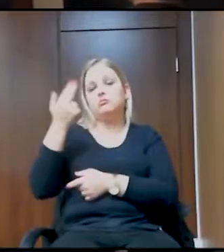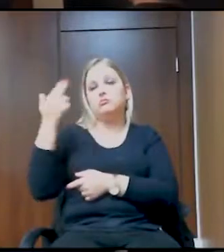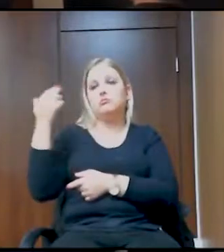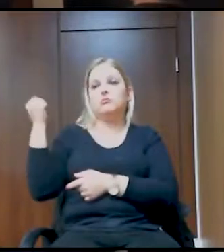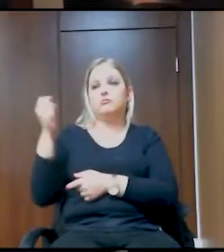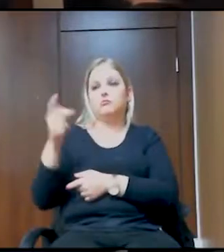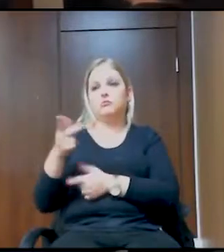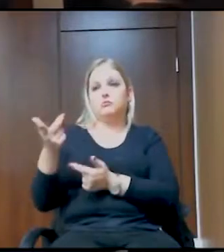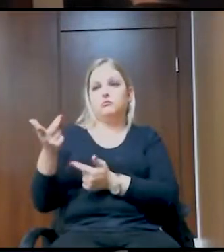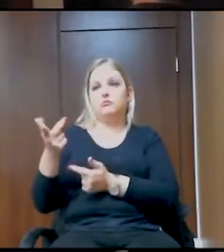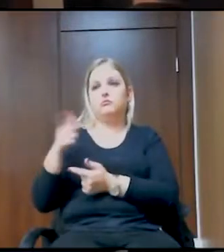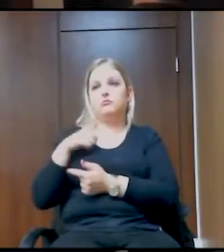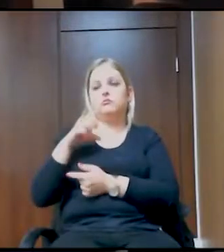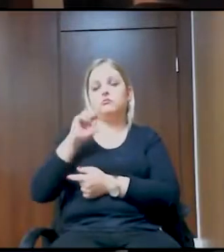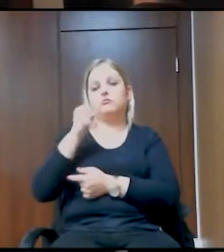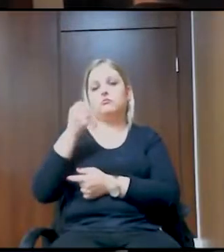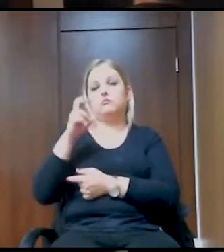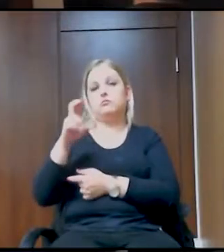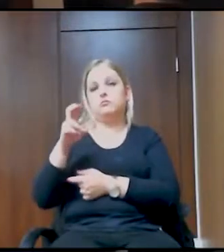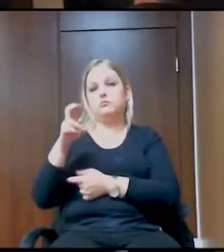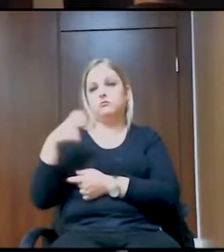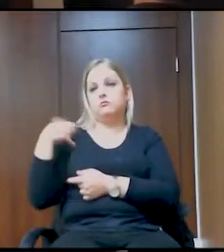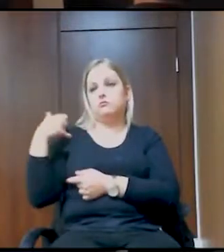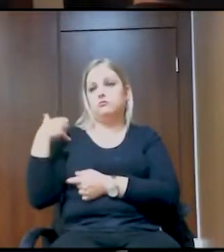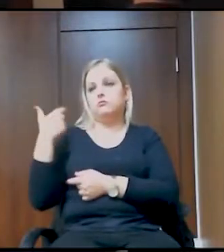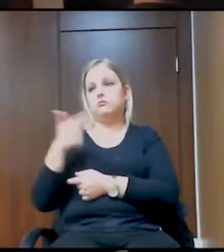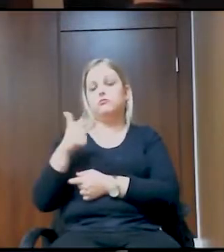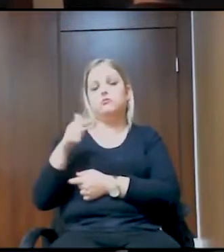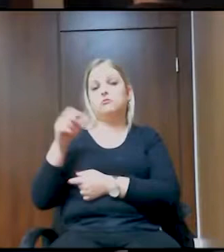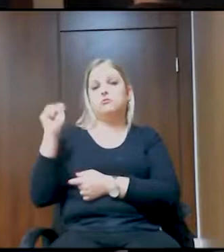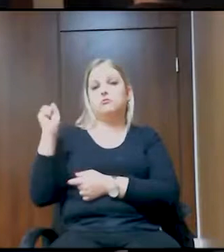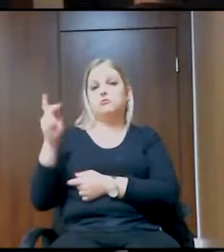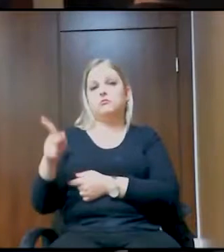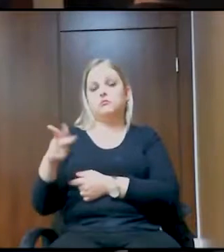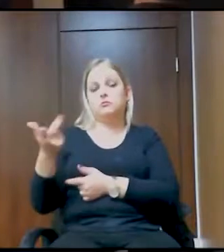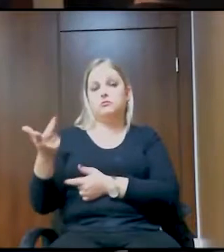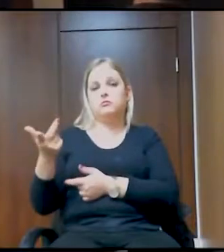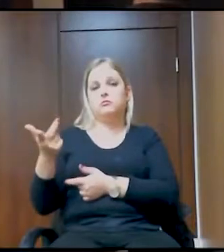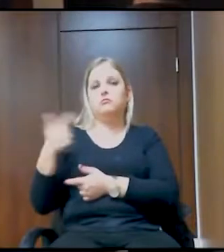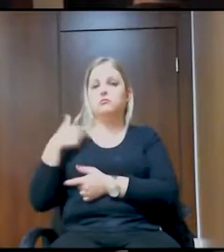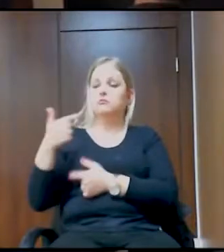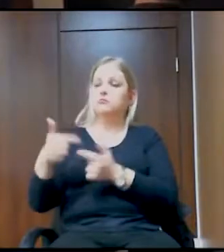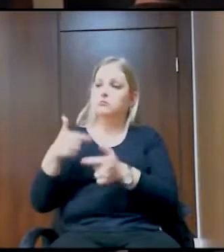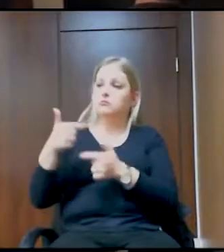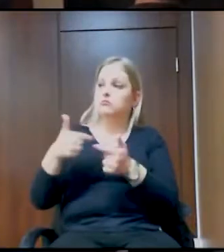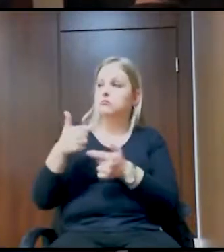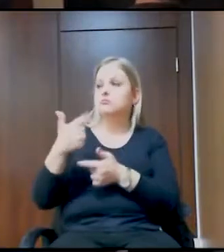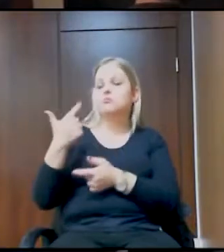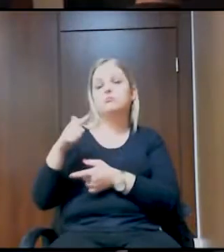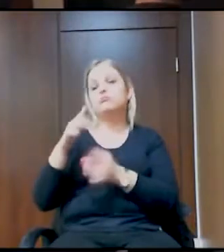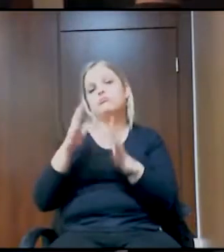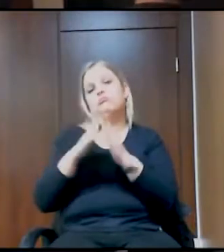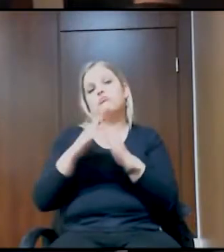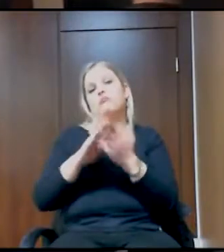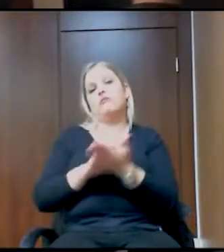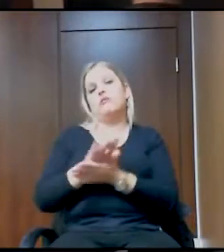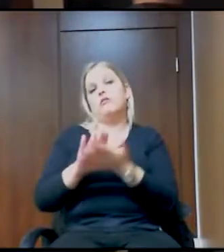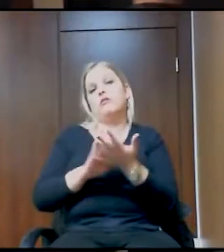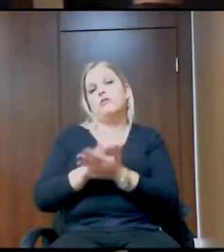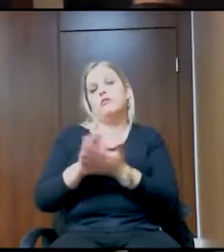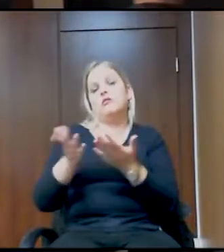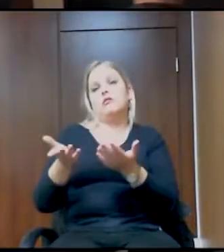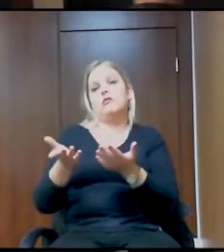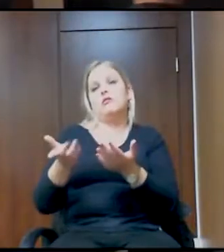idosos com 85 anos sem aposentadoria, trabalhando, fazendo bico, e não tem habitação, né? Então,